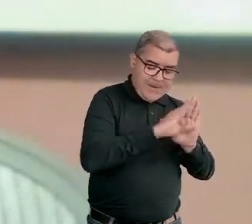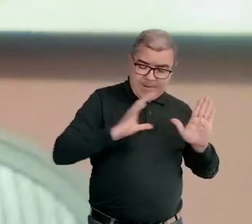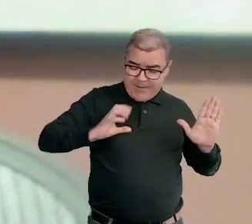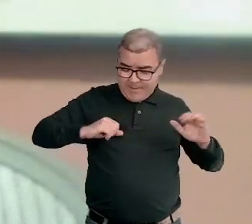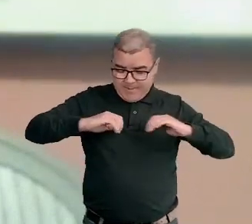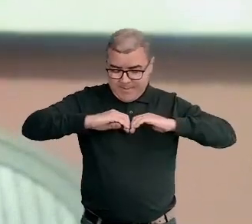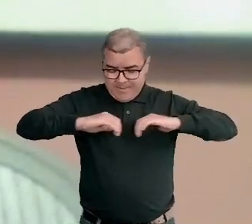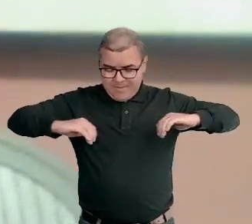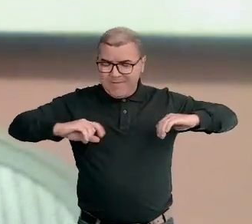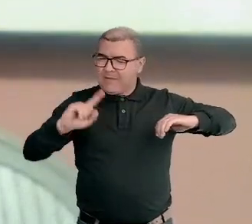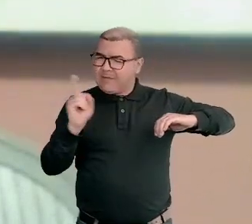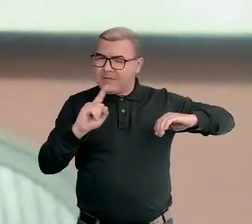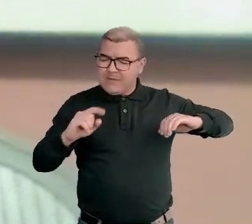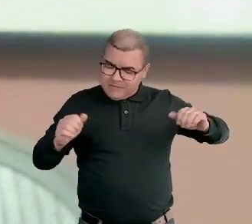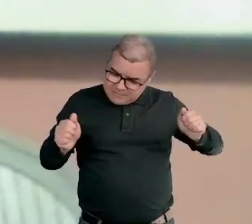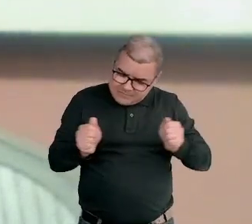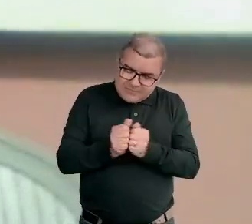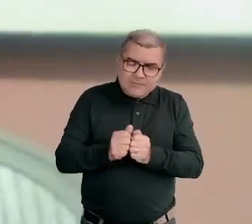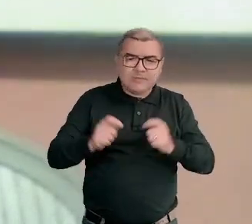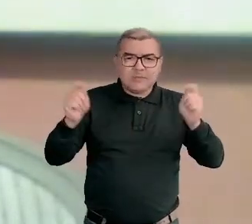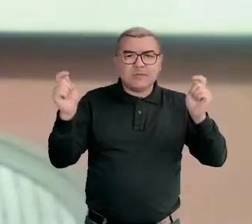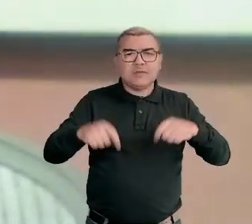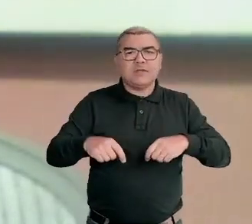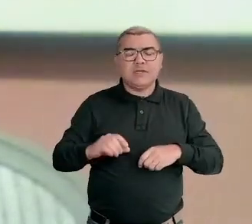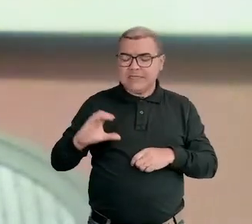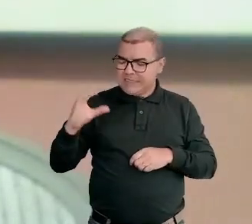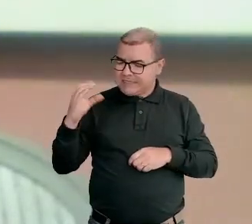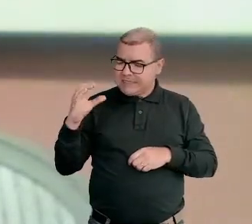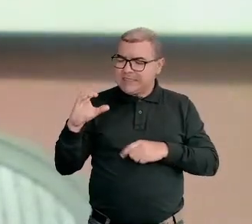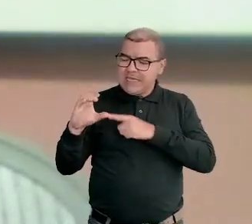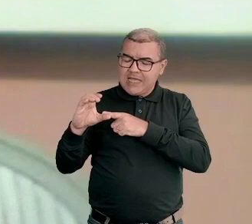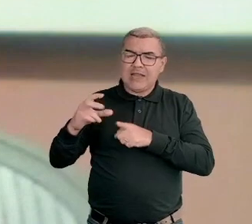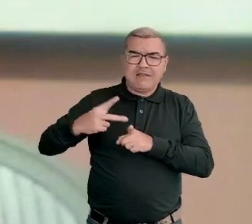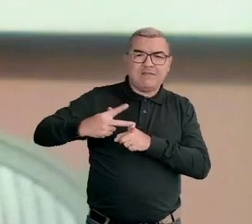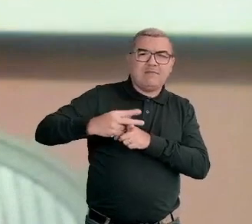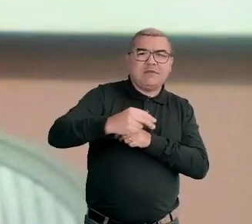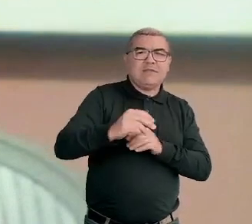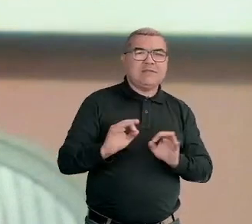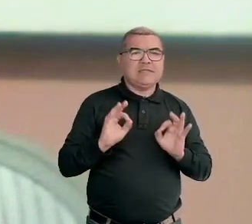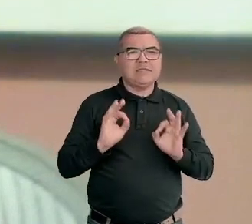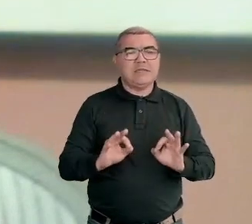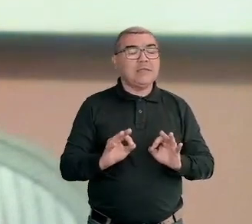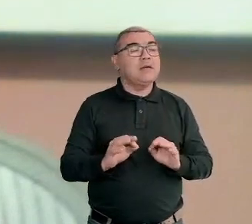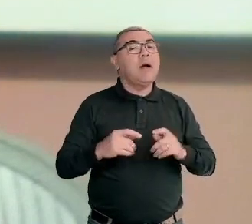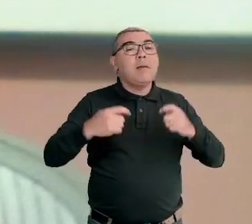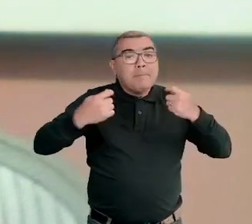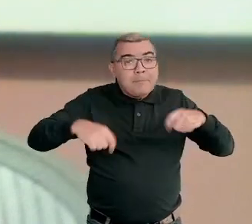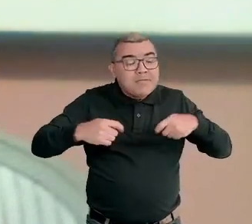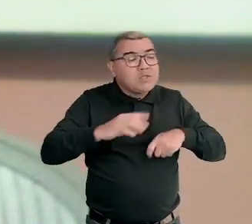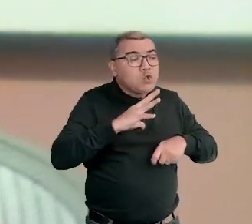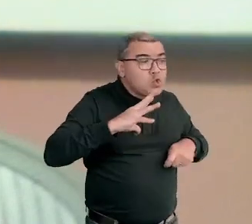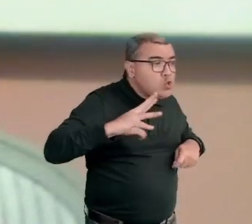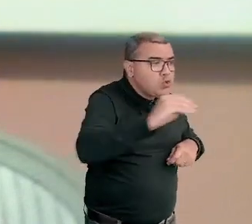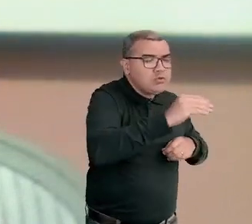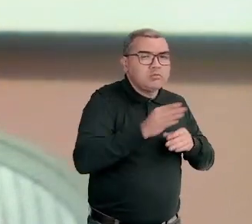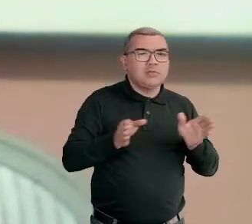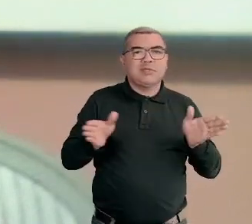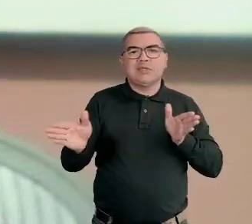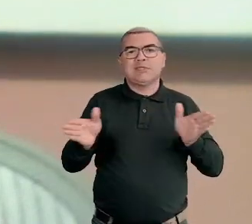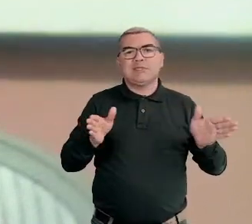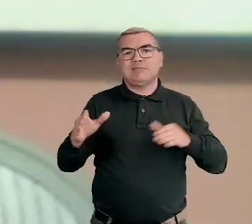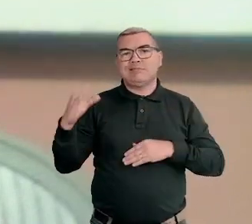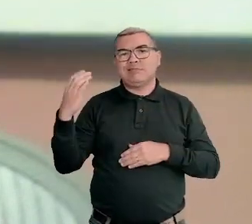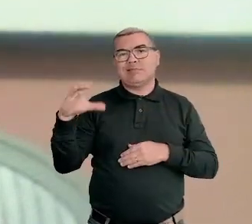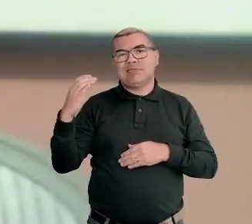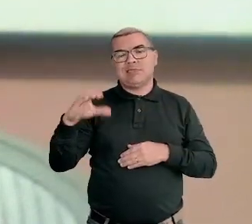A ciência foi vencedora, né? Um desafio de nova qualidade será dar acesso a ela, como dar acesso à